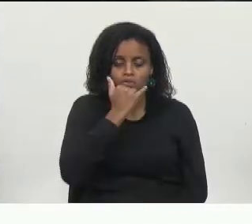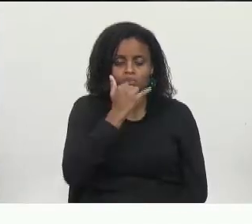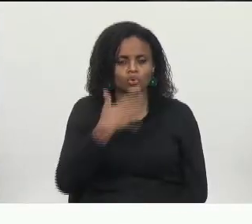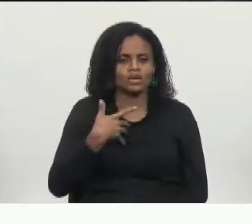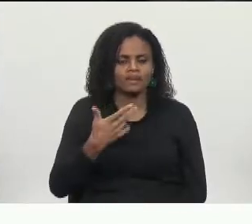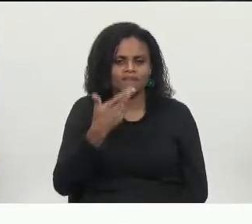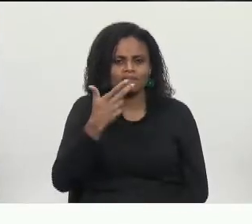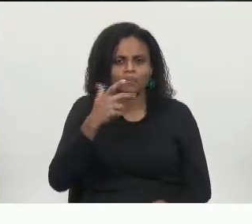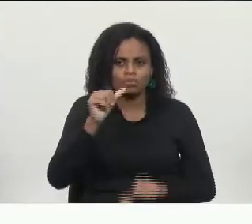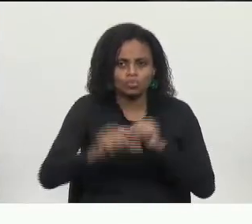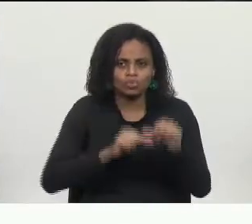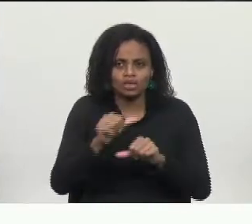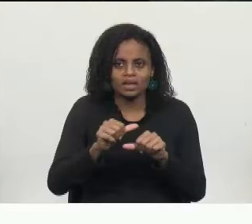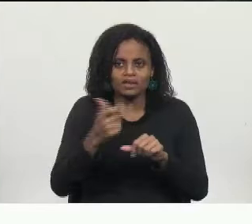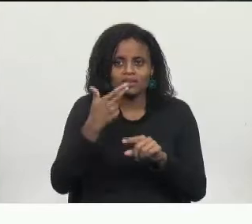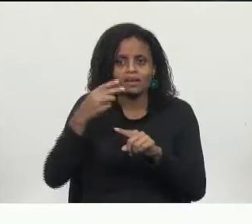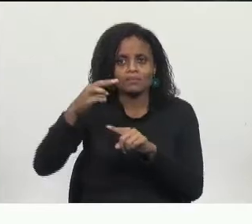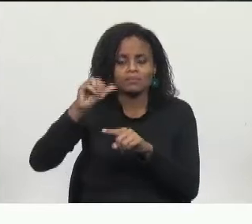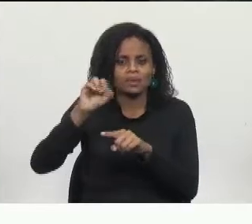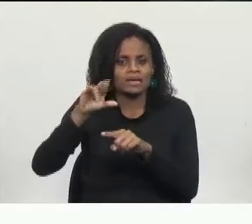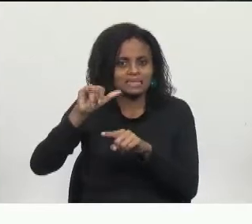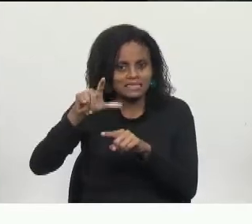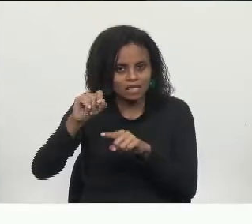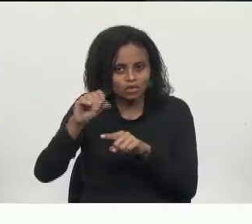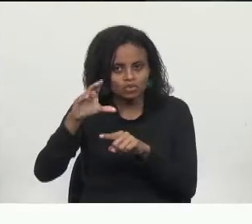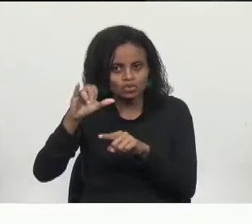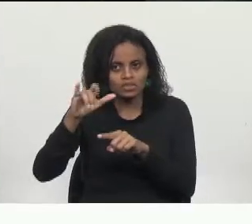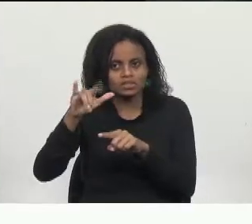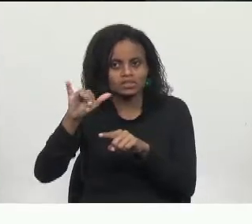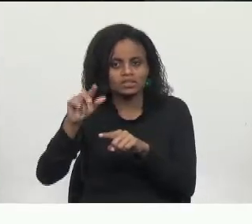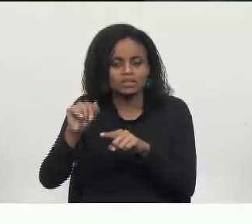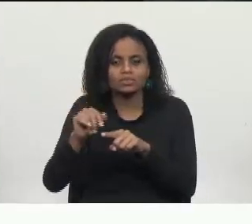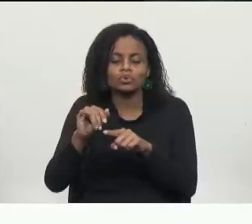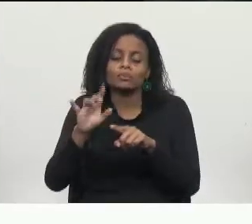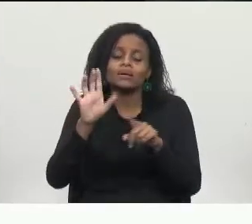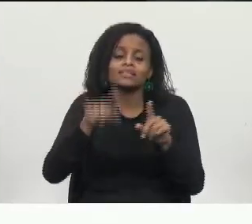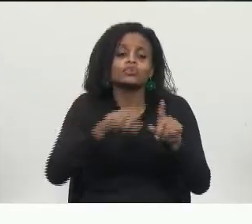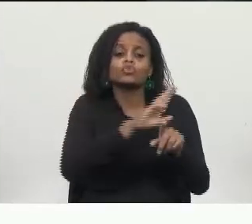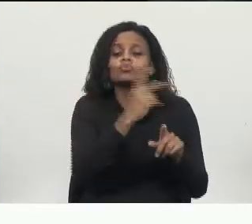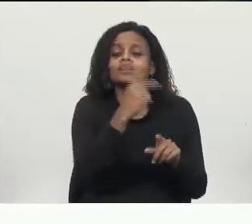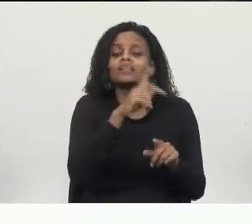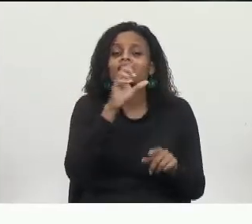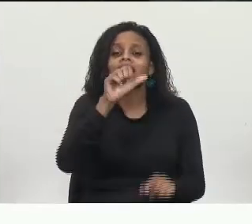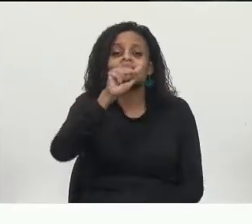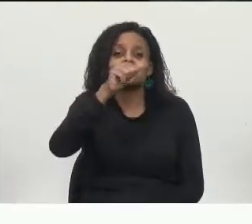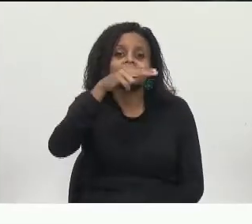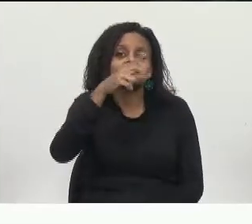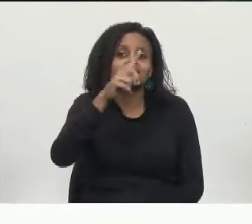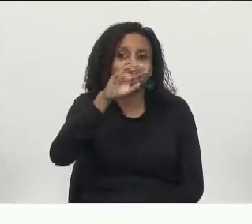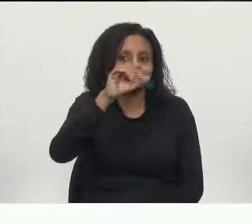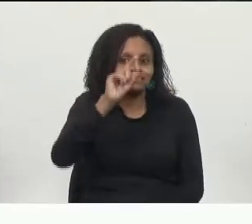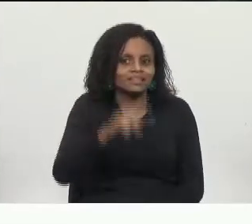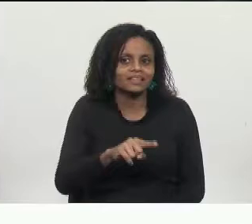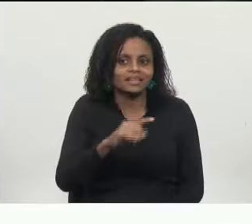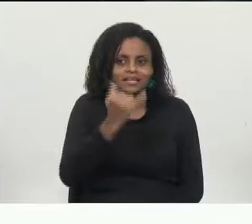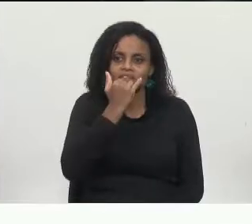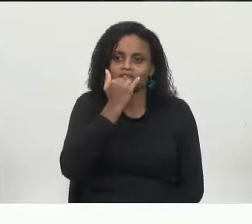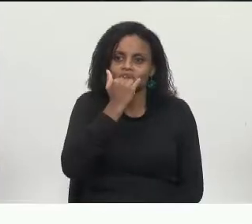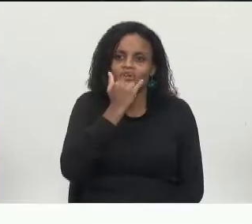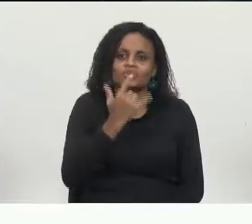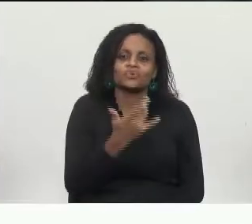Marcelo Siciliano e André Ciliano, perdão, já todos fazendo que você vire presidente, entendeu? A gente quer sempre melhor para os amigos,